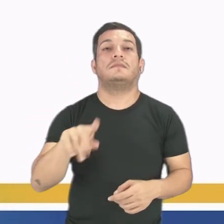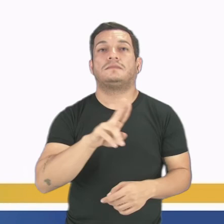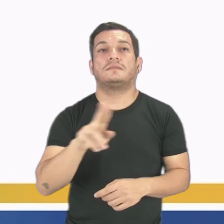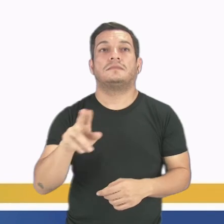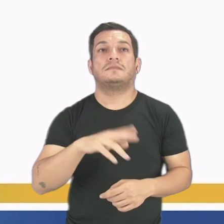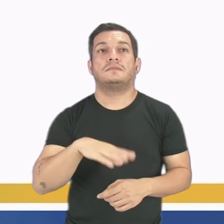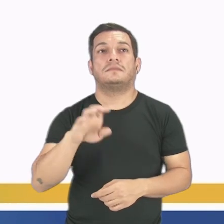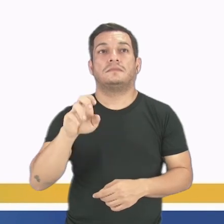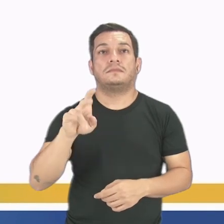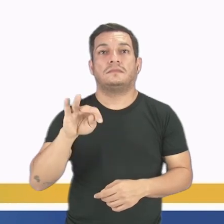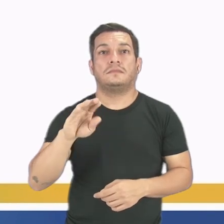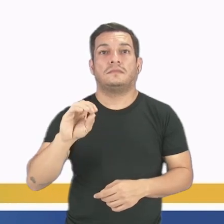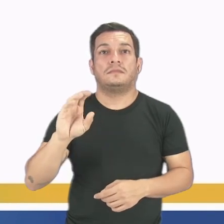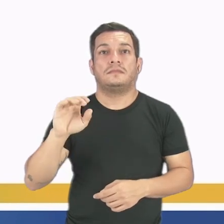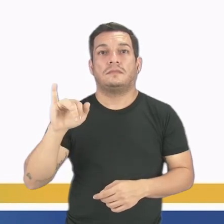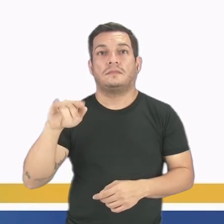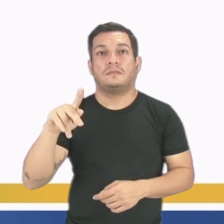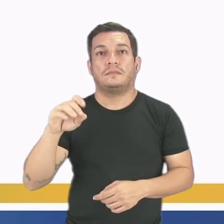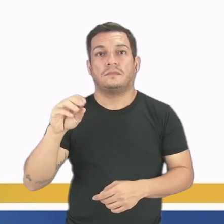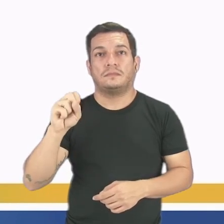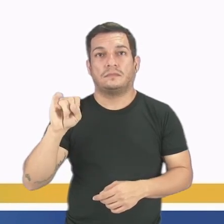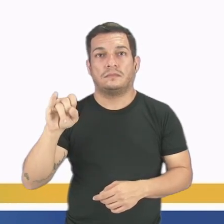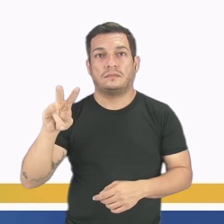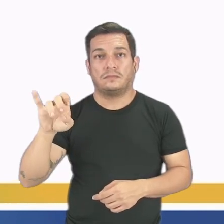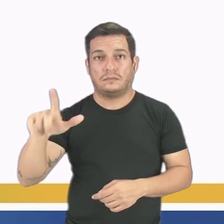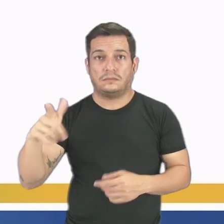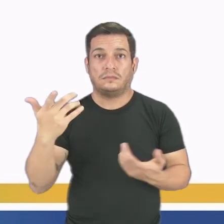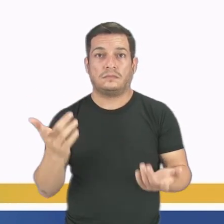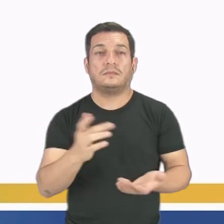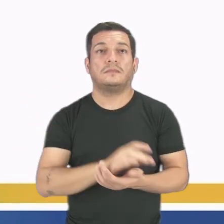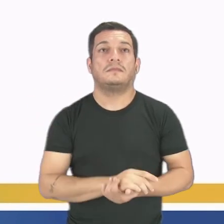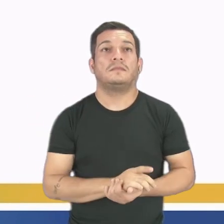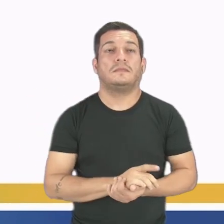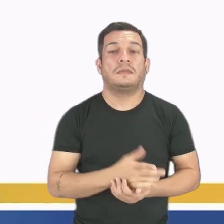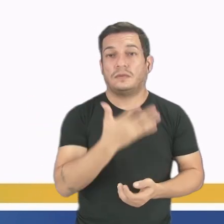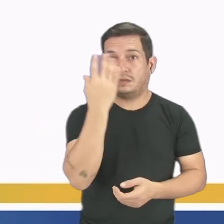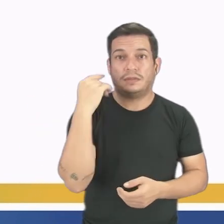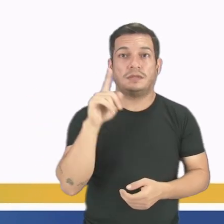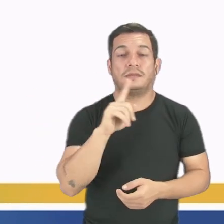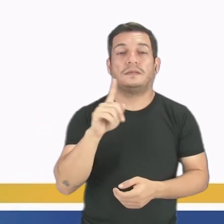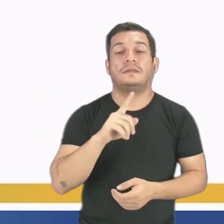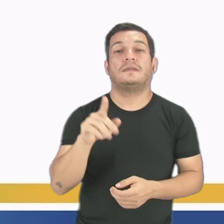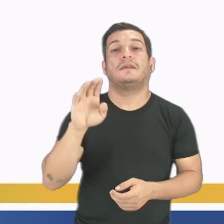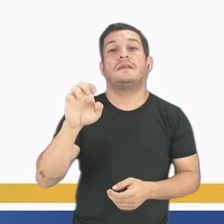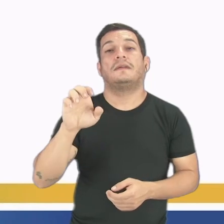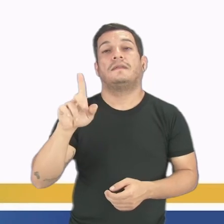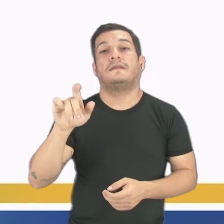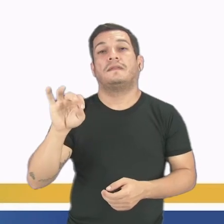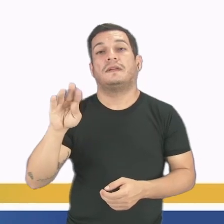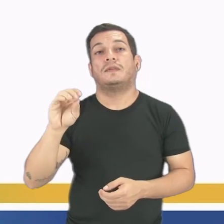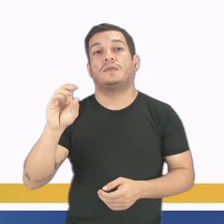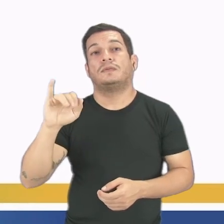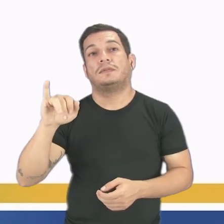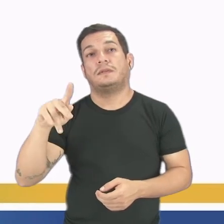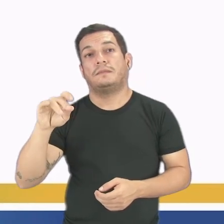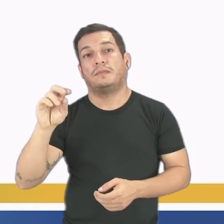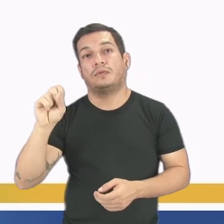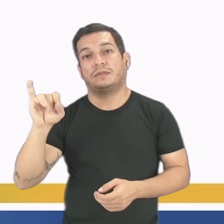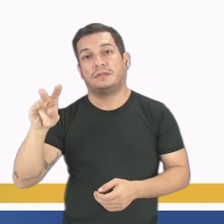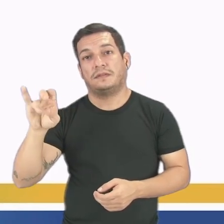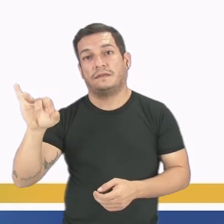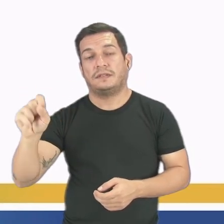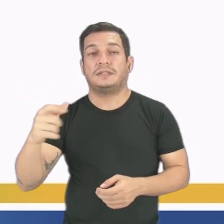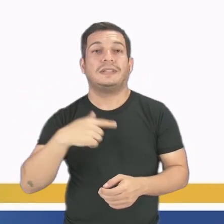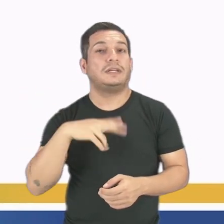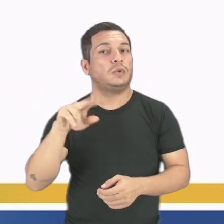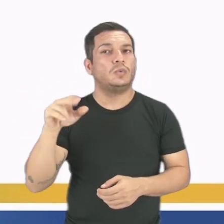também de evento impossível, ok? Então, não esqueça, eventos impossíveis são justamente